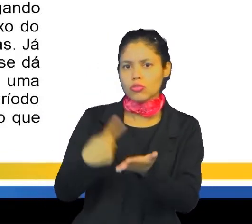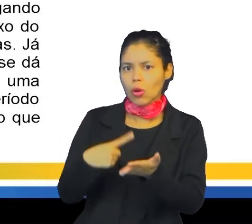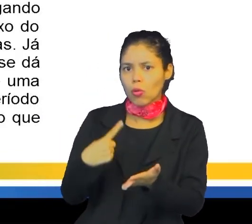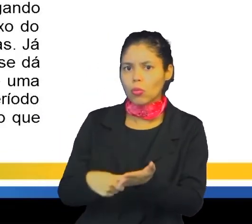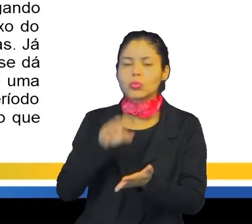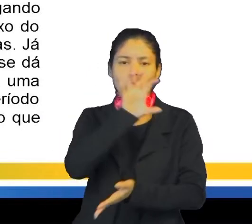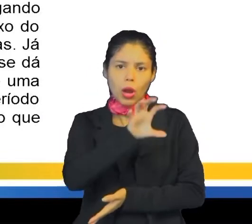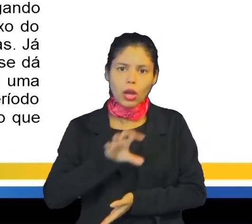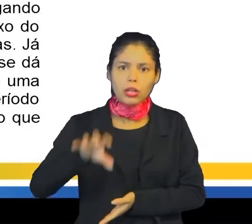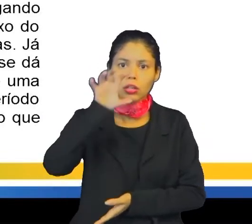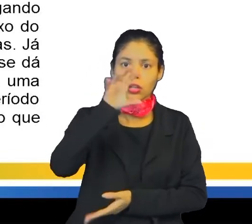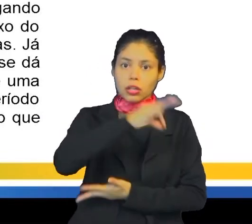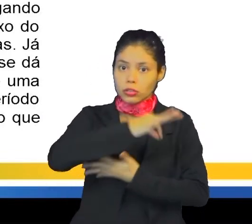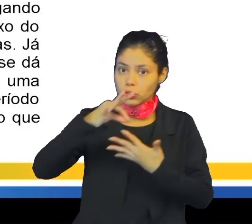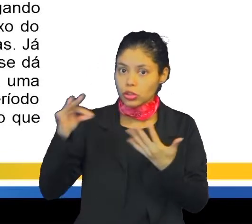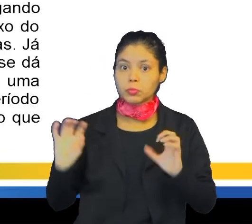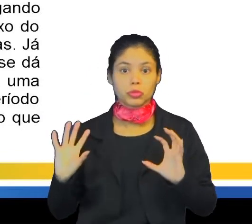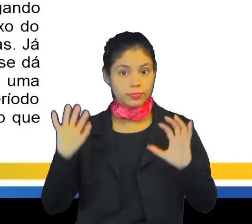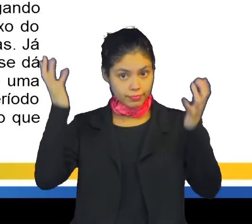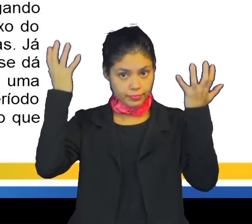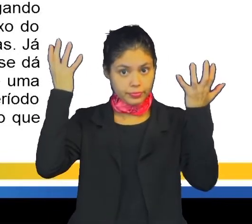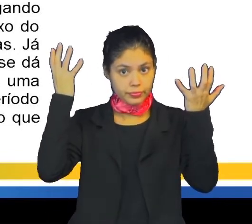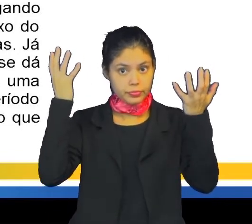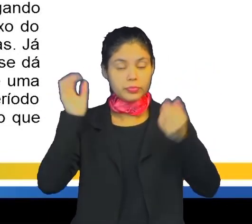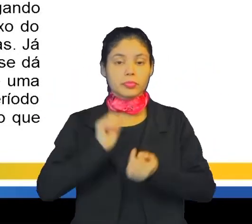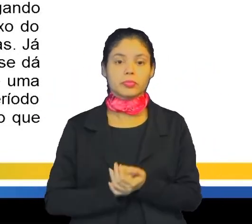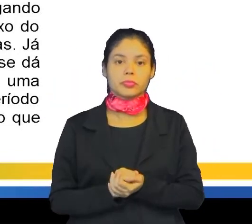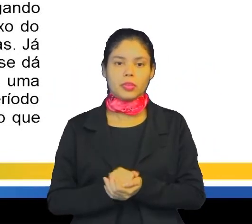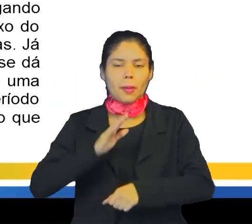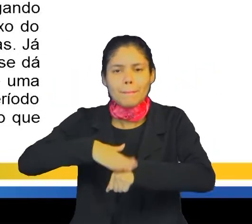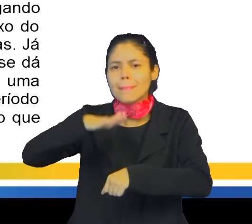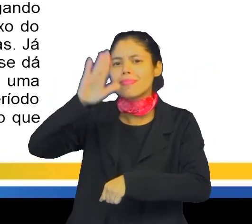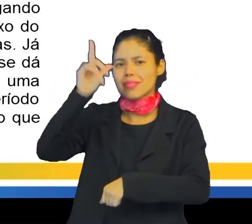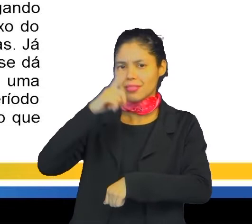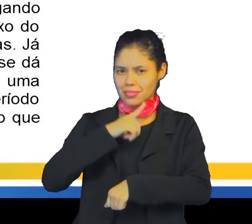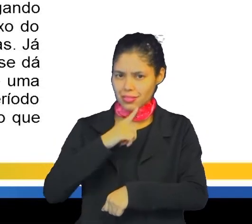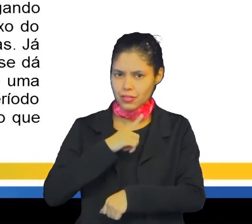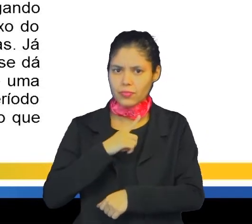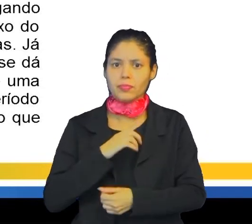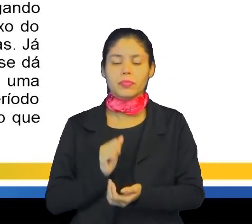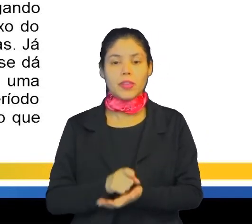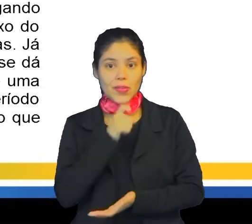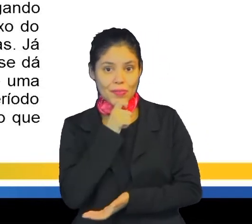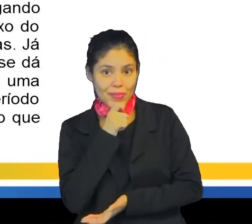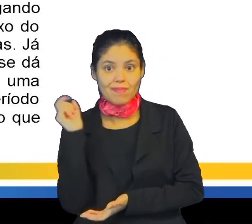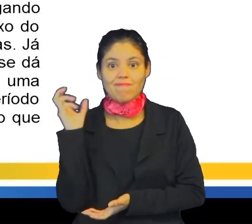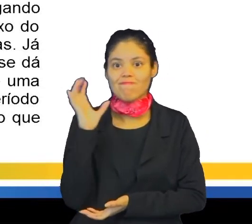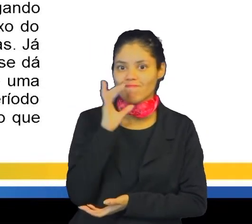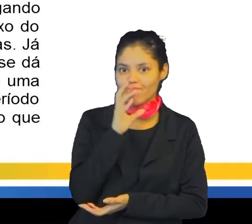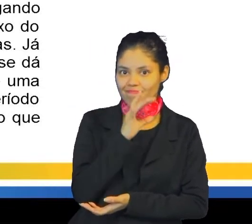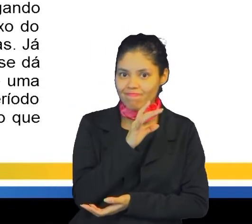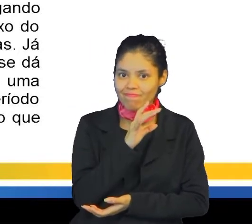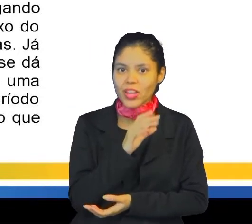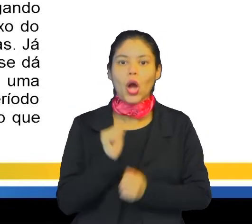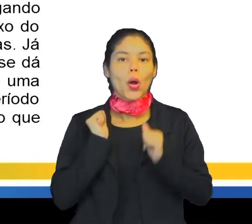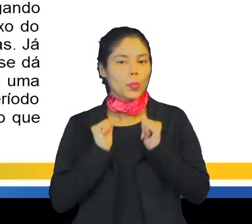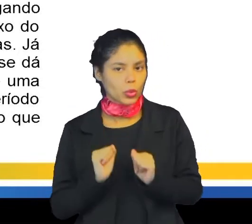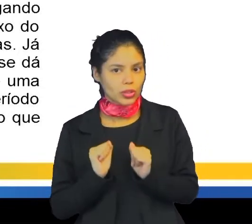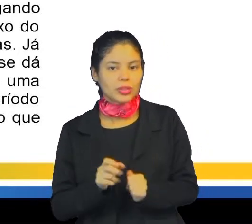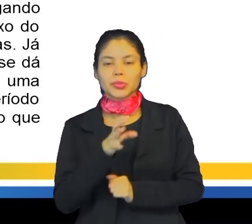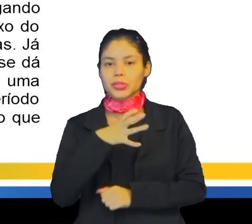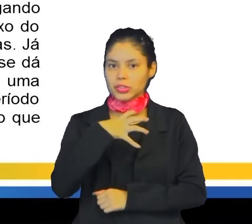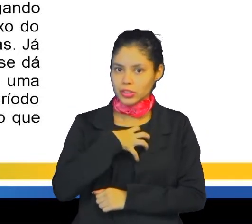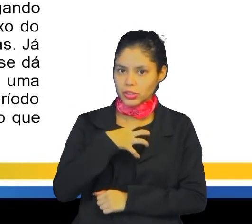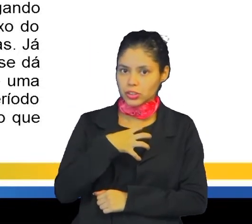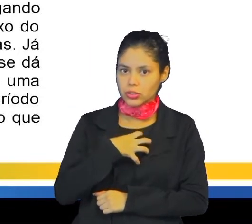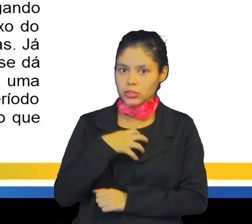acordo com a região E tipo E tipo climático as estações que mais predominam são o inverno e o verão mas podemos sentir